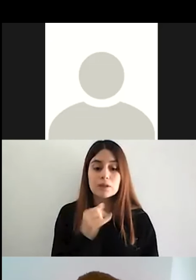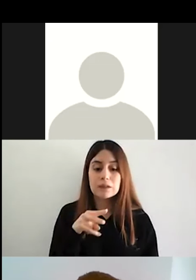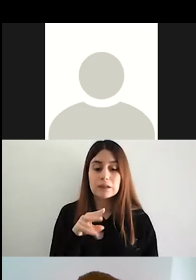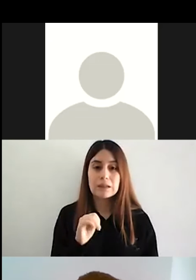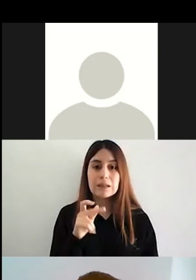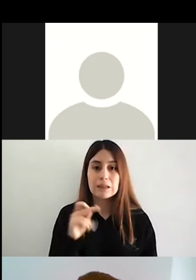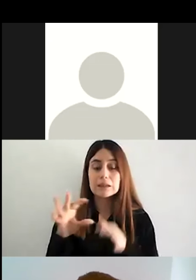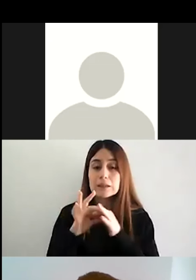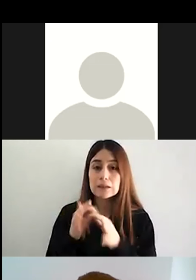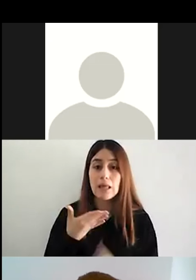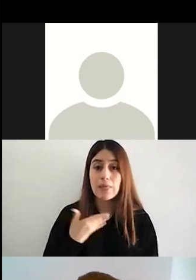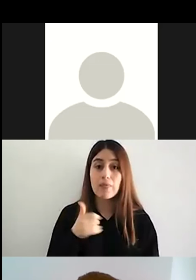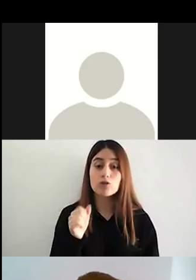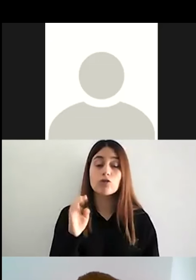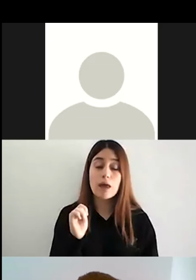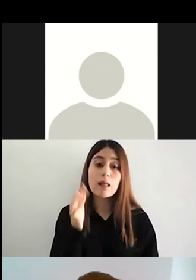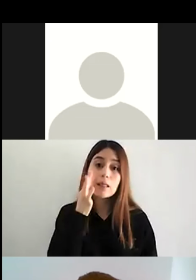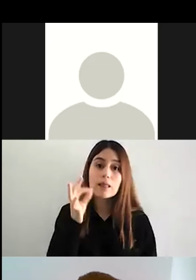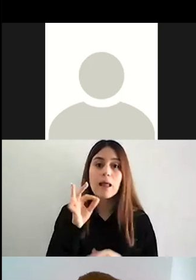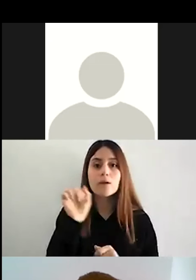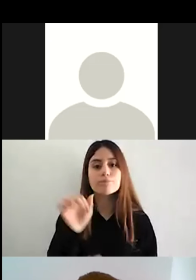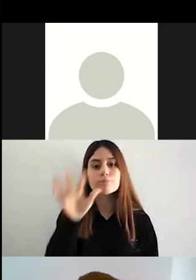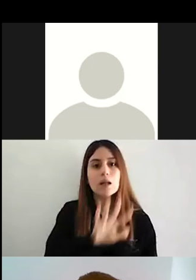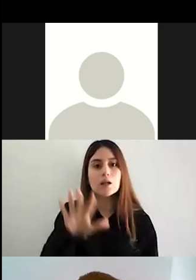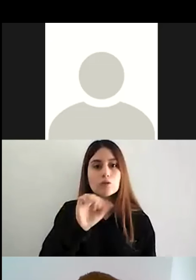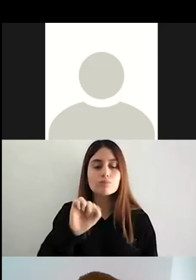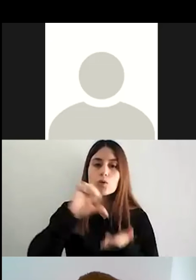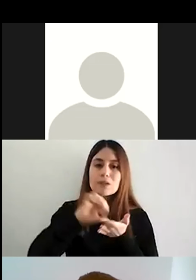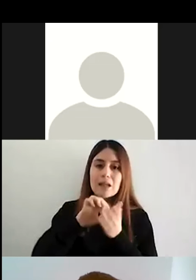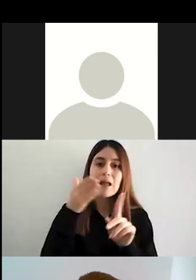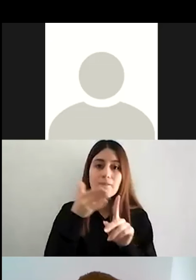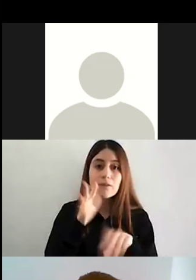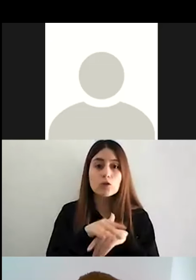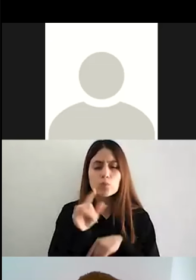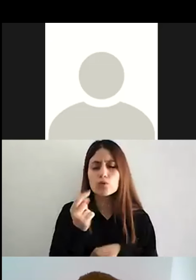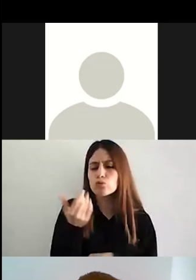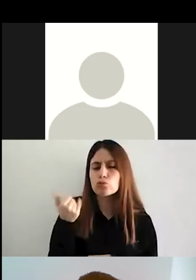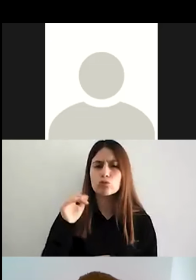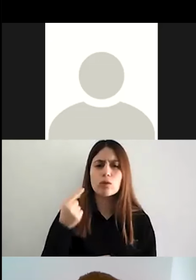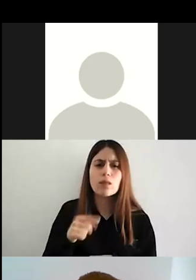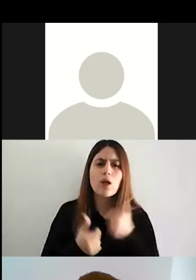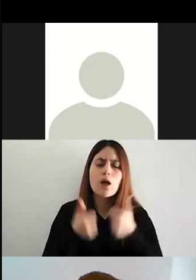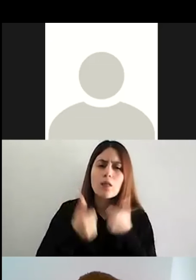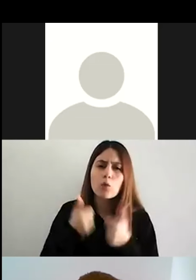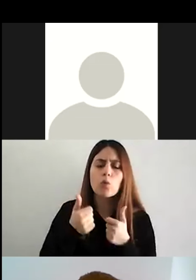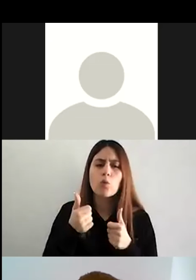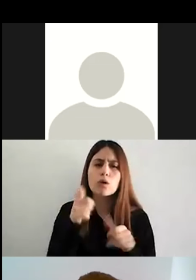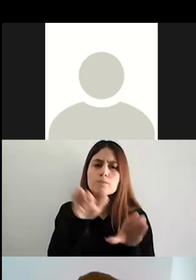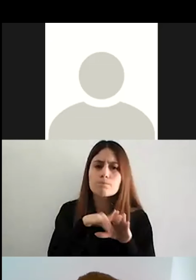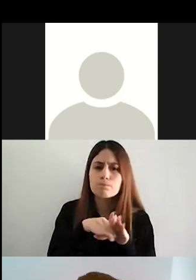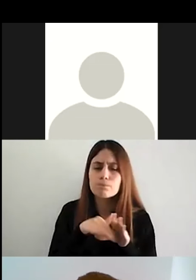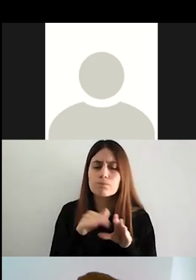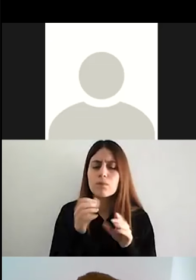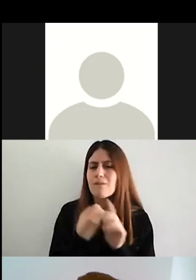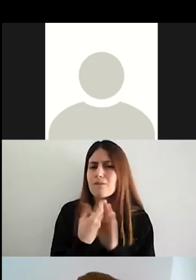tentar incorporar tudo no contexto nacional do centro de referência, daí que houve recentemente candidaturas e adesão a novas áreas do